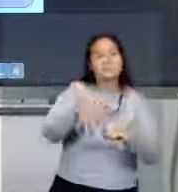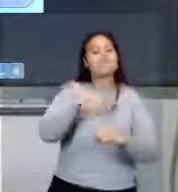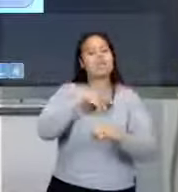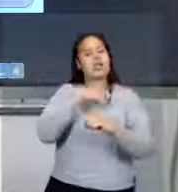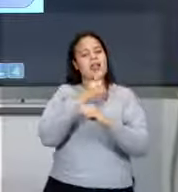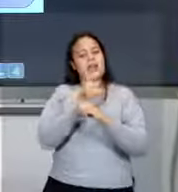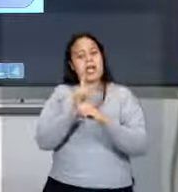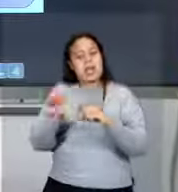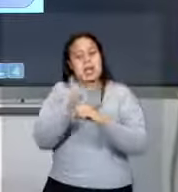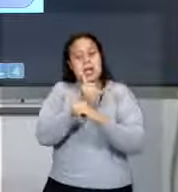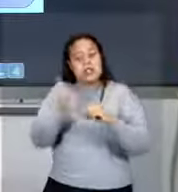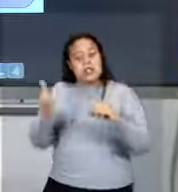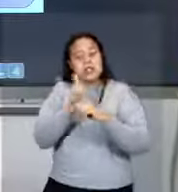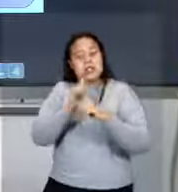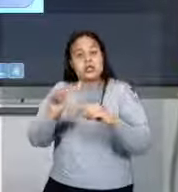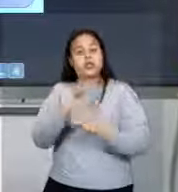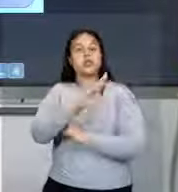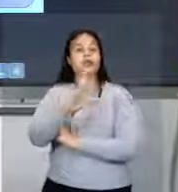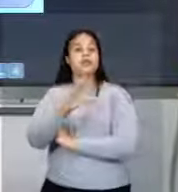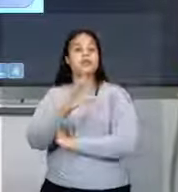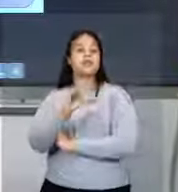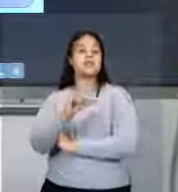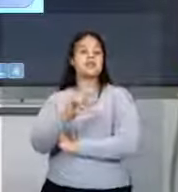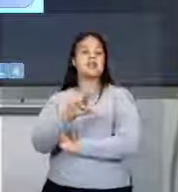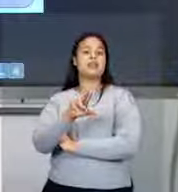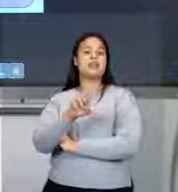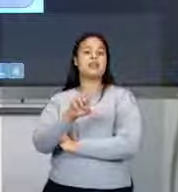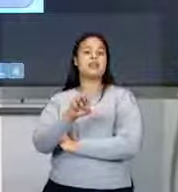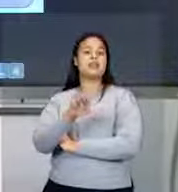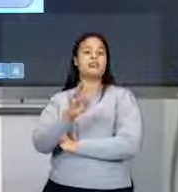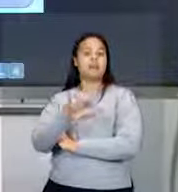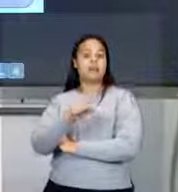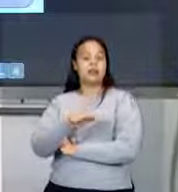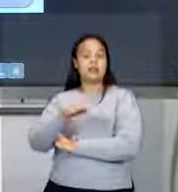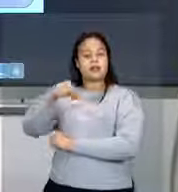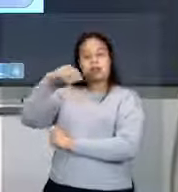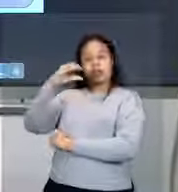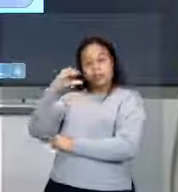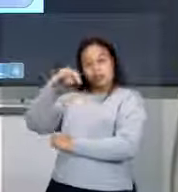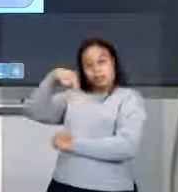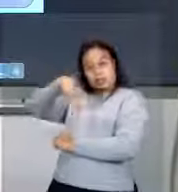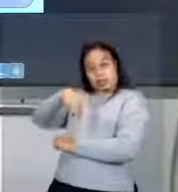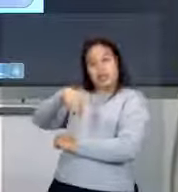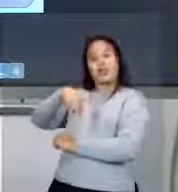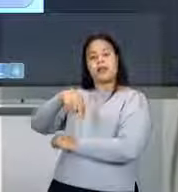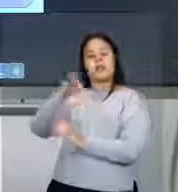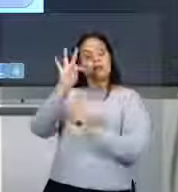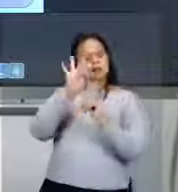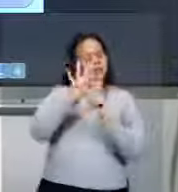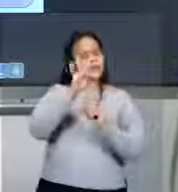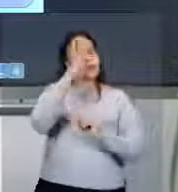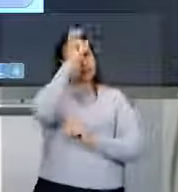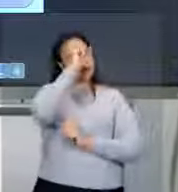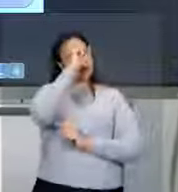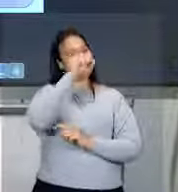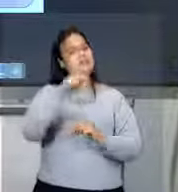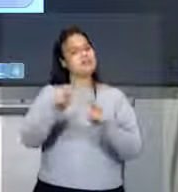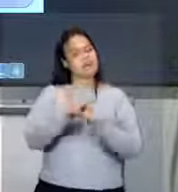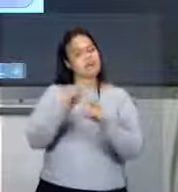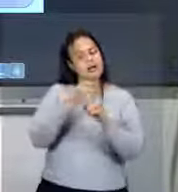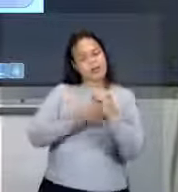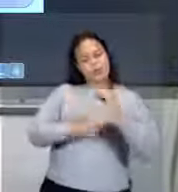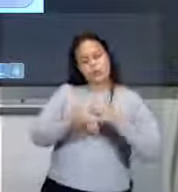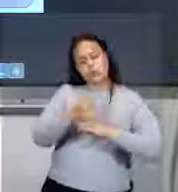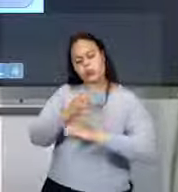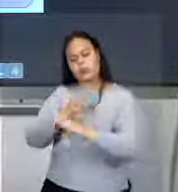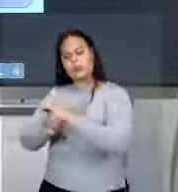energia cinética, já aprendemos lá com relação à temperatura, e esses elétrons vão se movimentar em